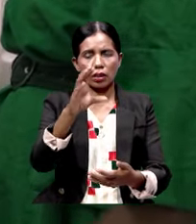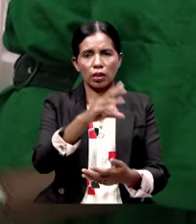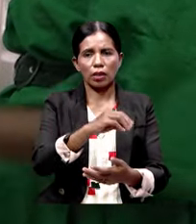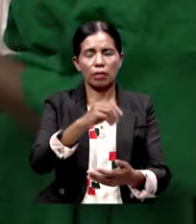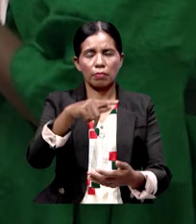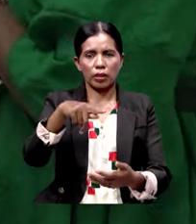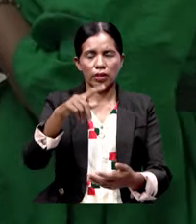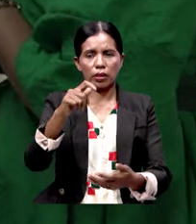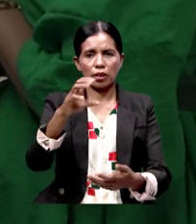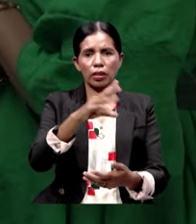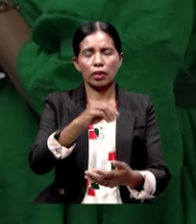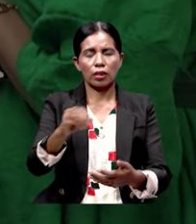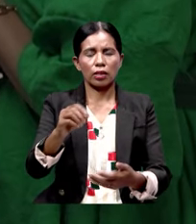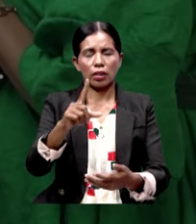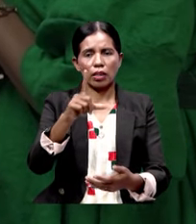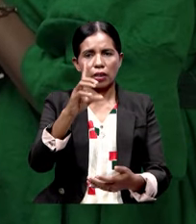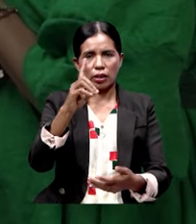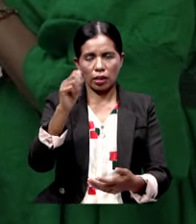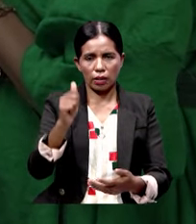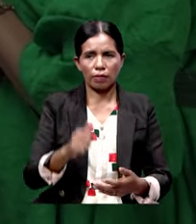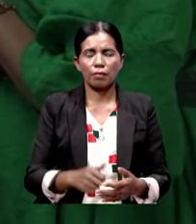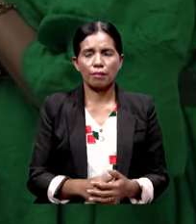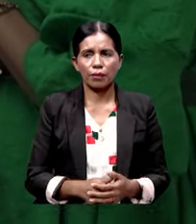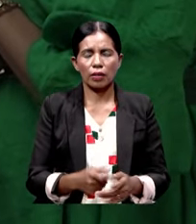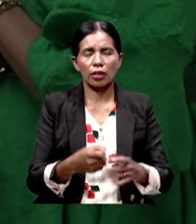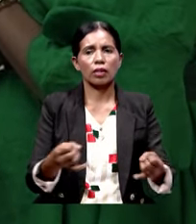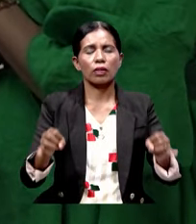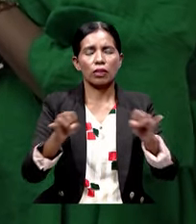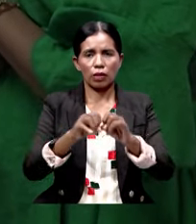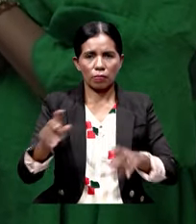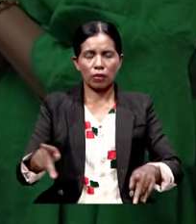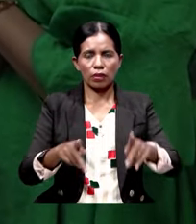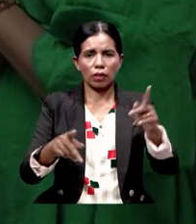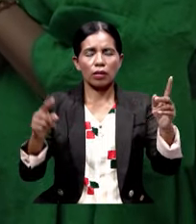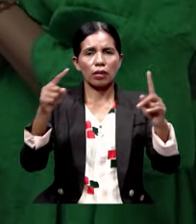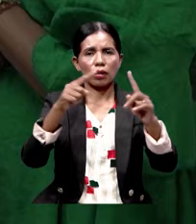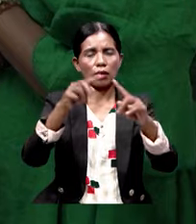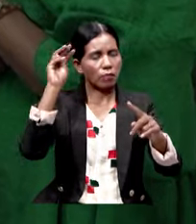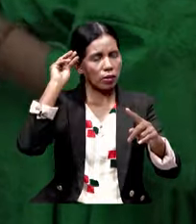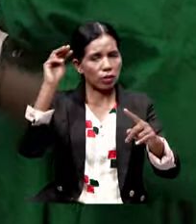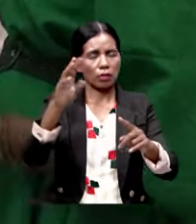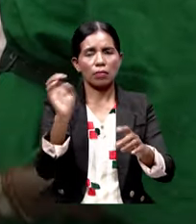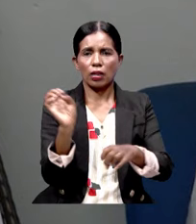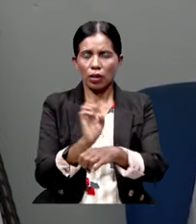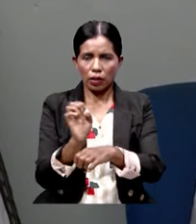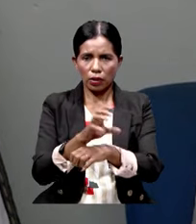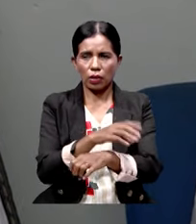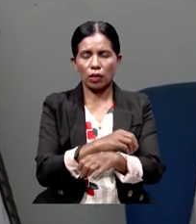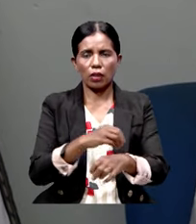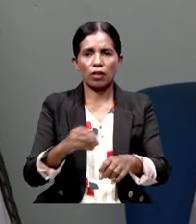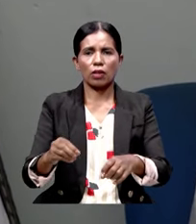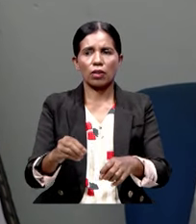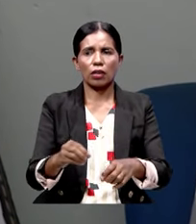Patricia Fresh Laos Unipessoal LDA. Trade Invest dar instituição público tutela ba Ministério Coordenador Assunto Econômico, o